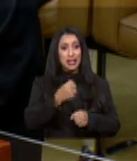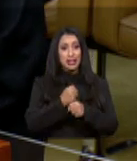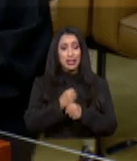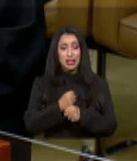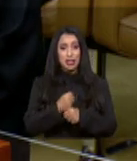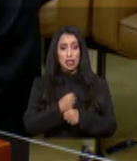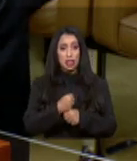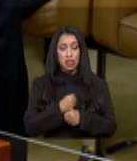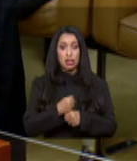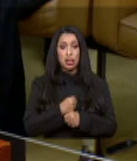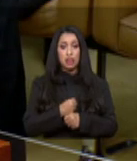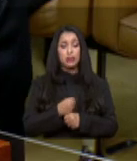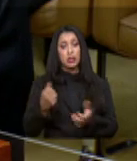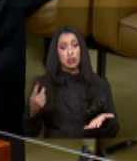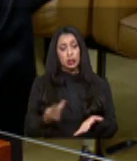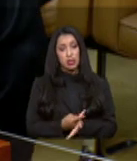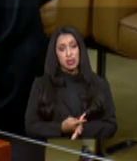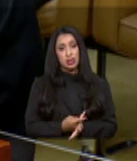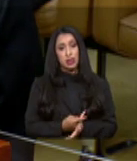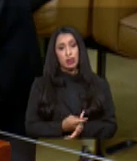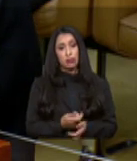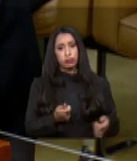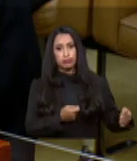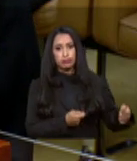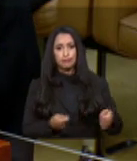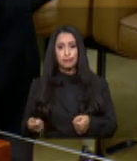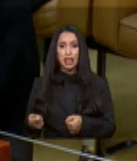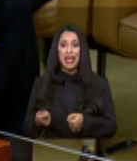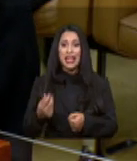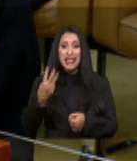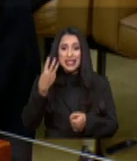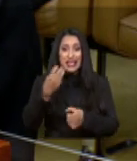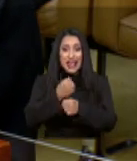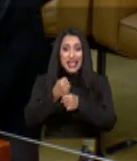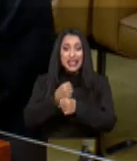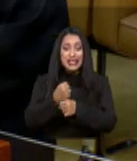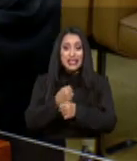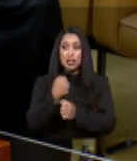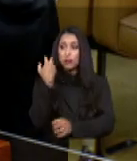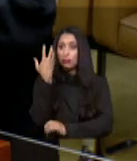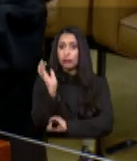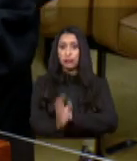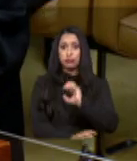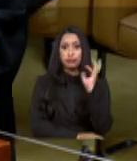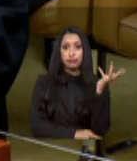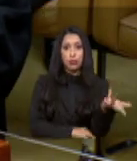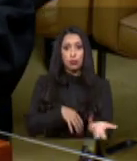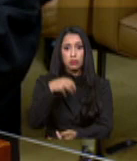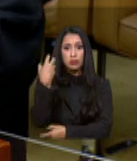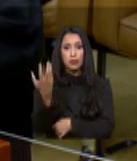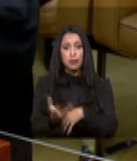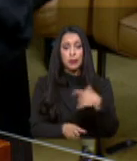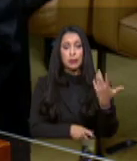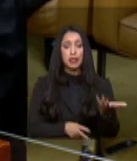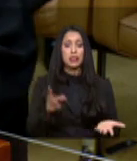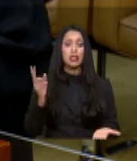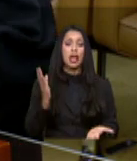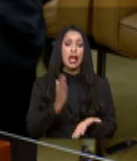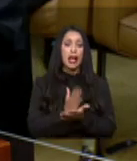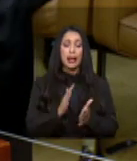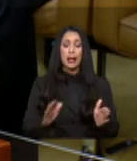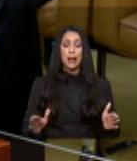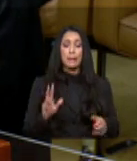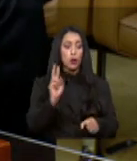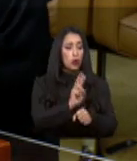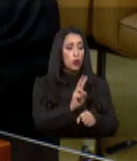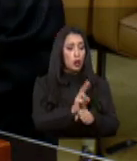54. E detectamos, e eu tive que levar essa notícia da ministra Carmen Lúcia, ministra, 3 anos seguidos de queda do desmatamento em função da criação dessas unidades de conservação dos